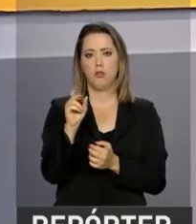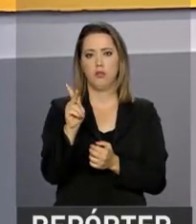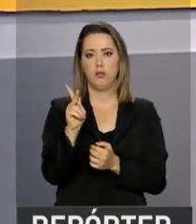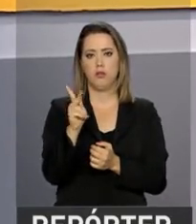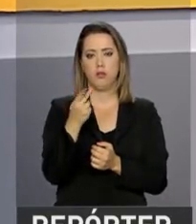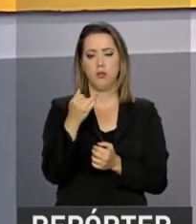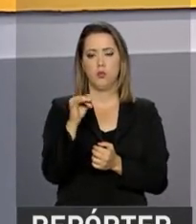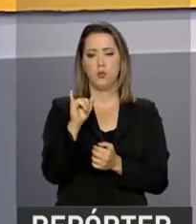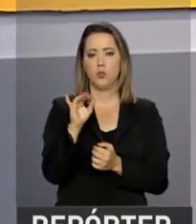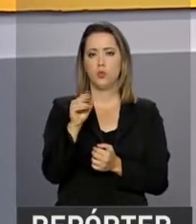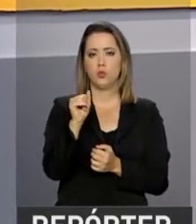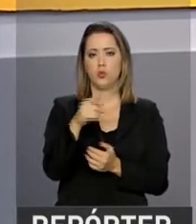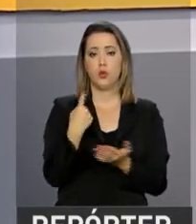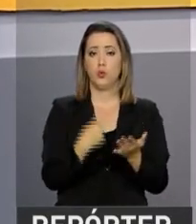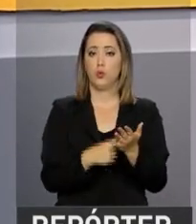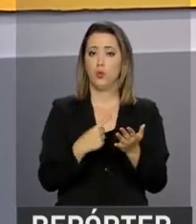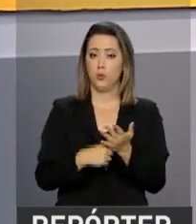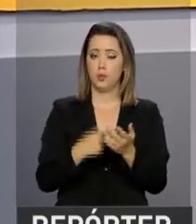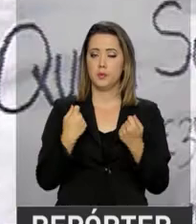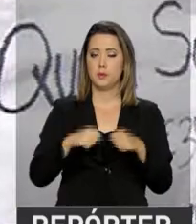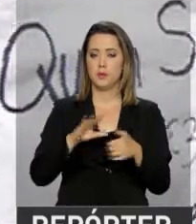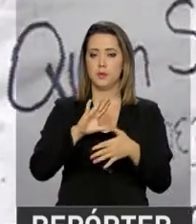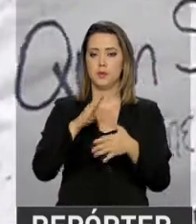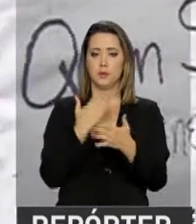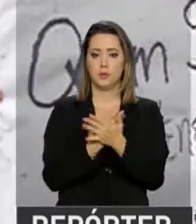compromisso democrático do Mercosul.